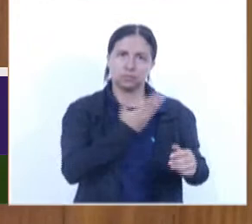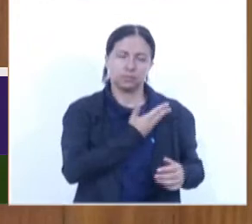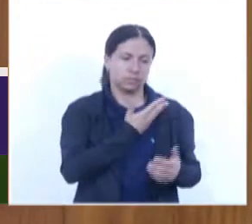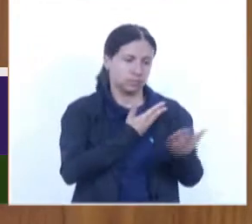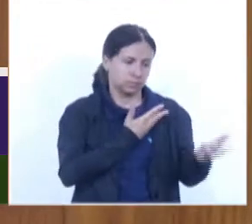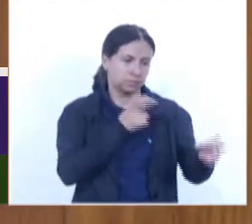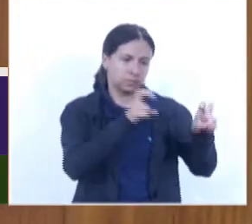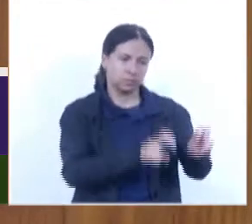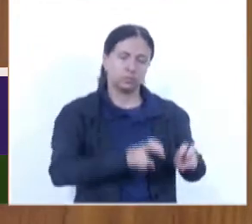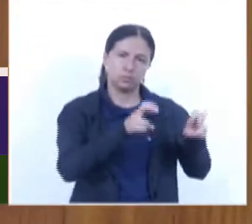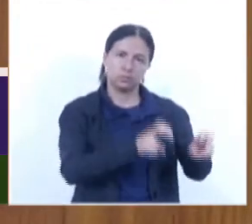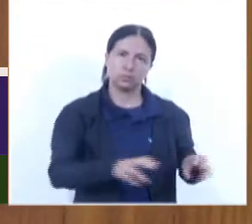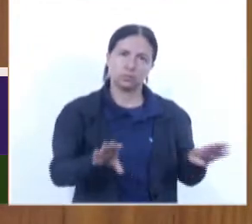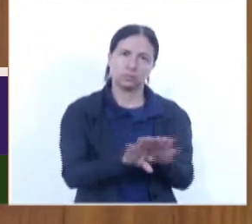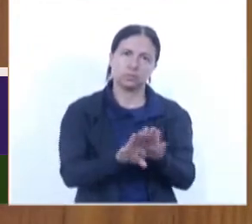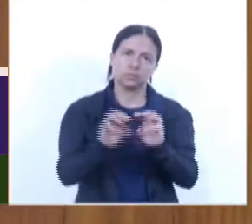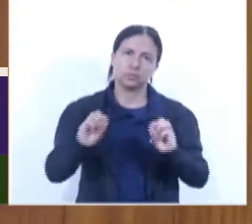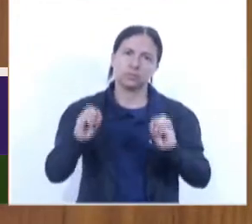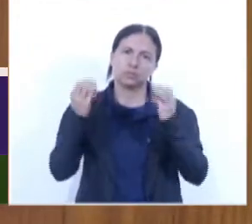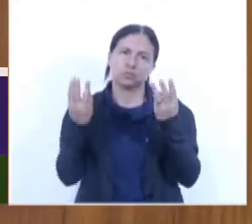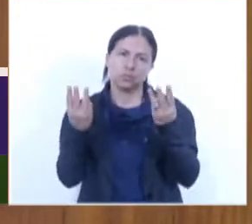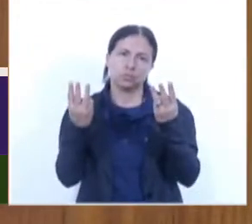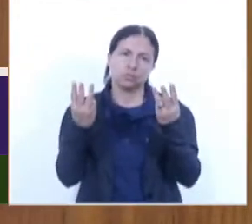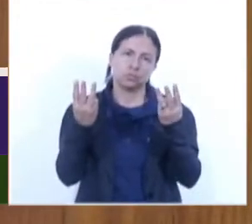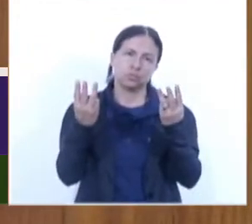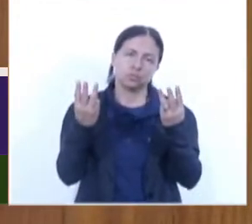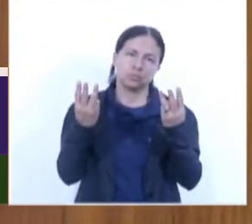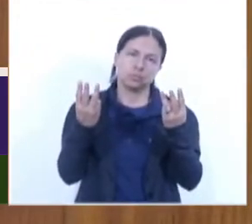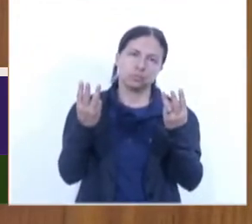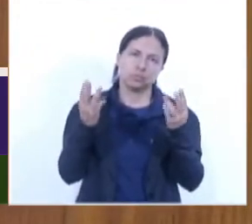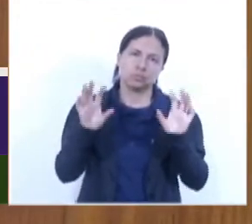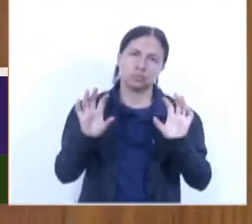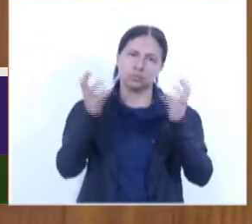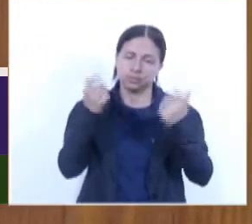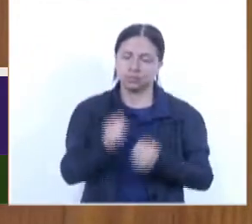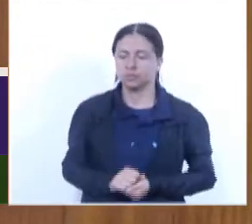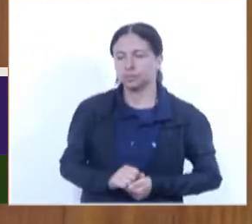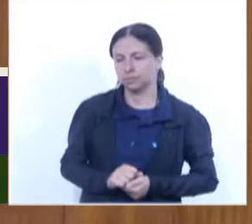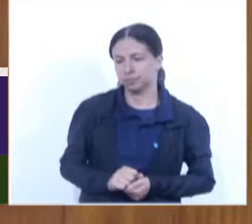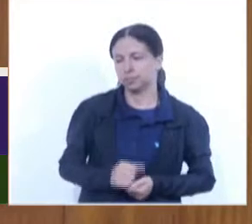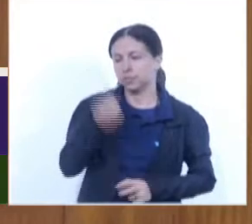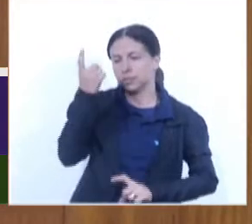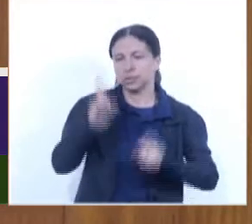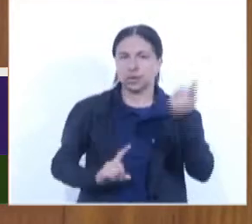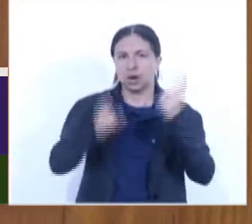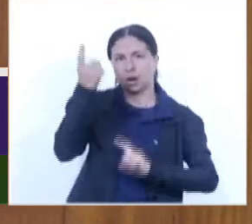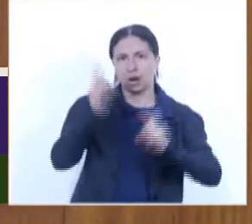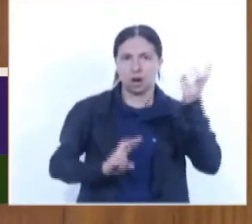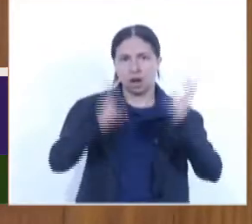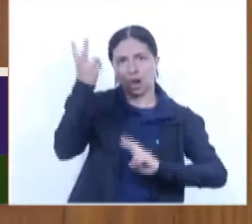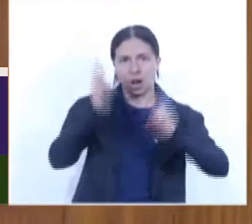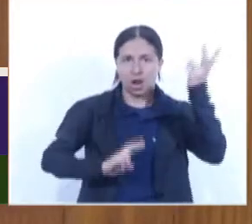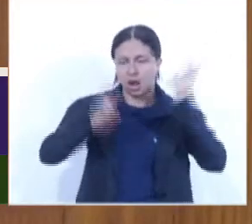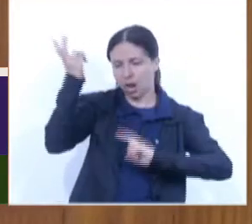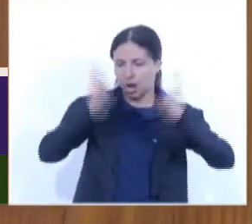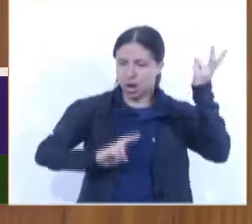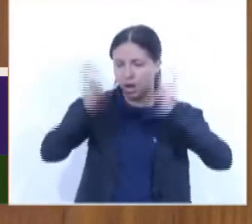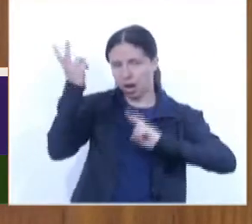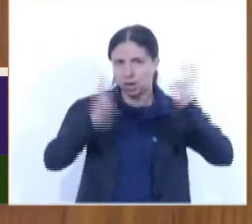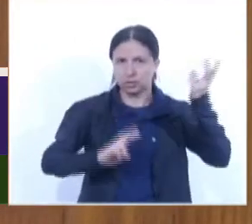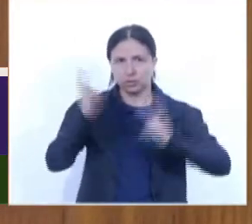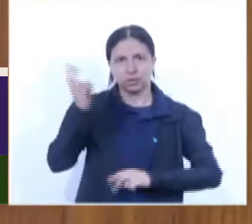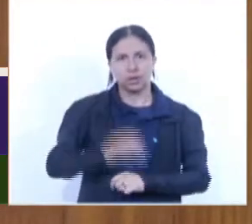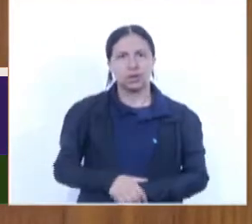produção e realização de shows e eventos e o carnaval logicamente é a maior festividade